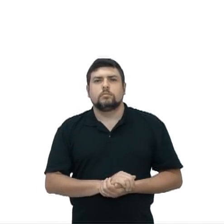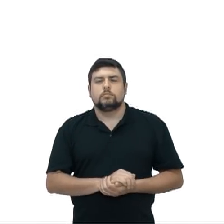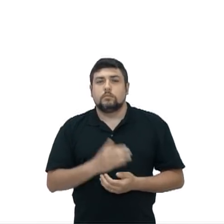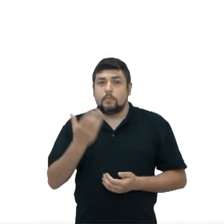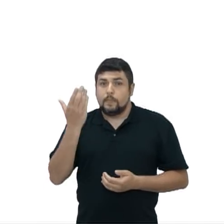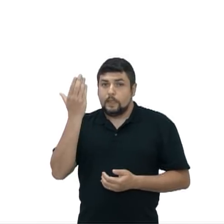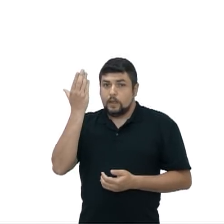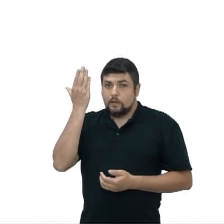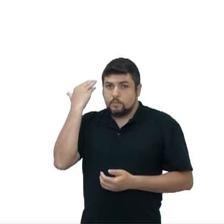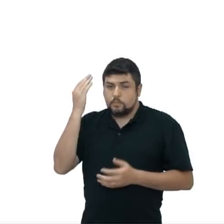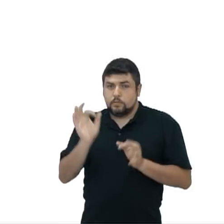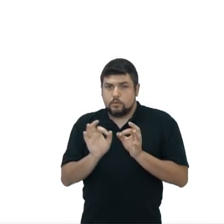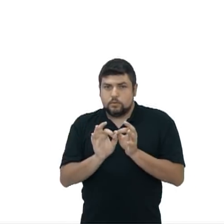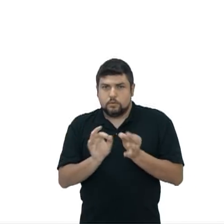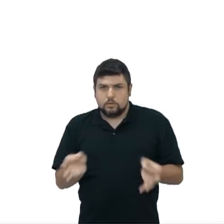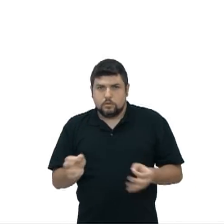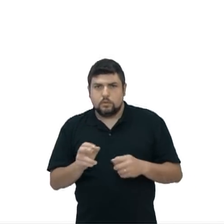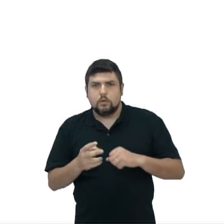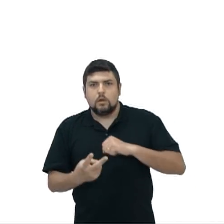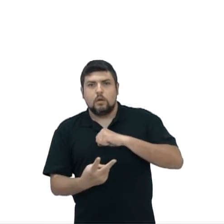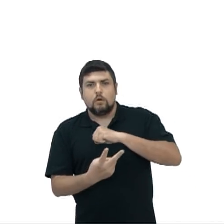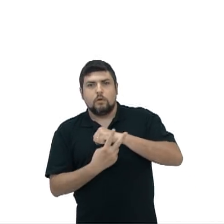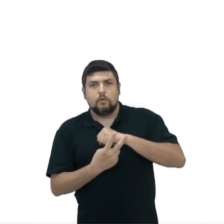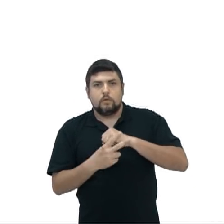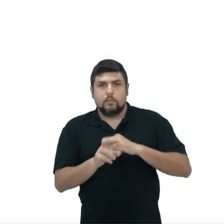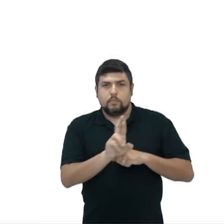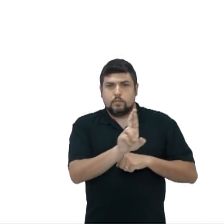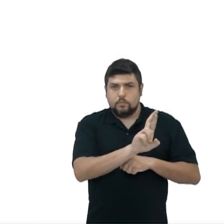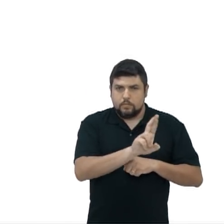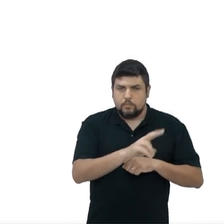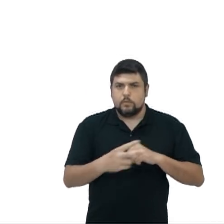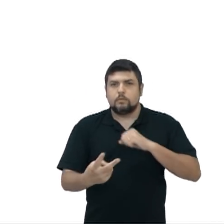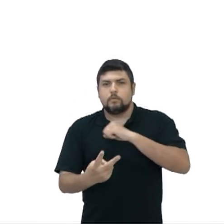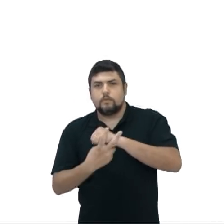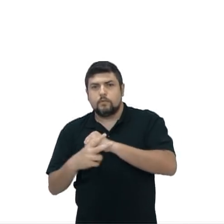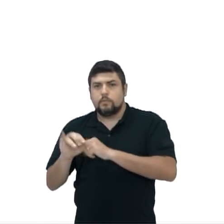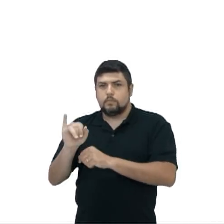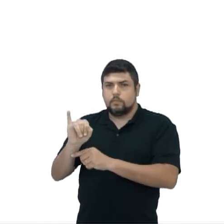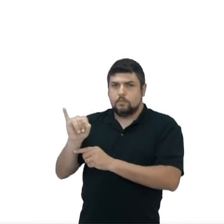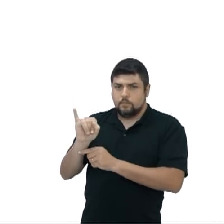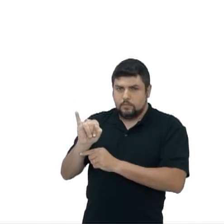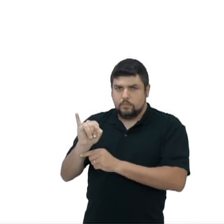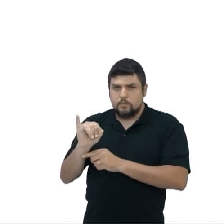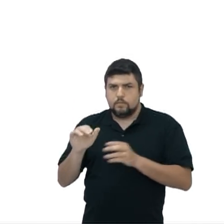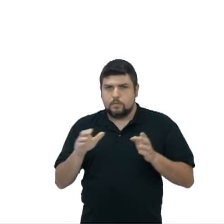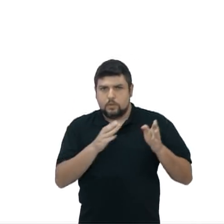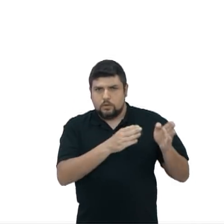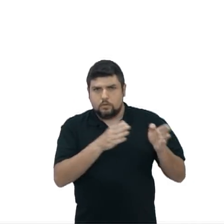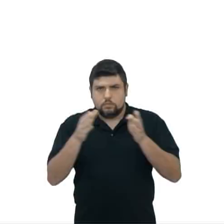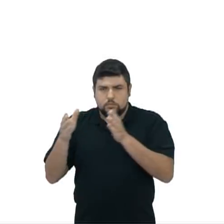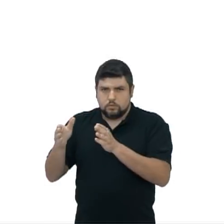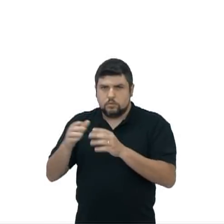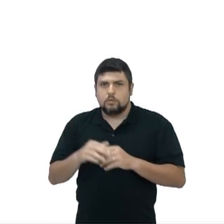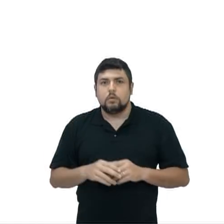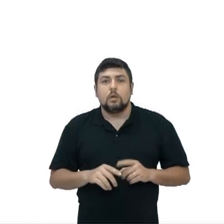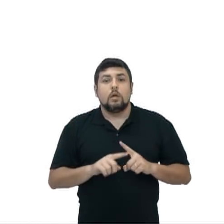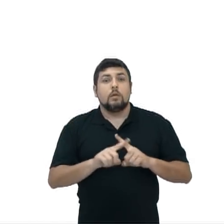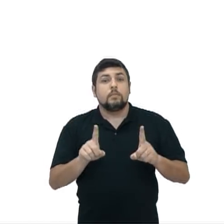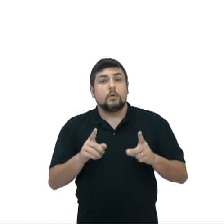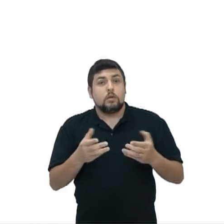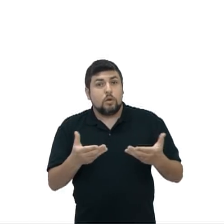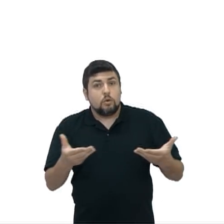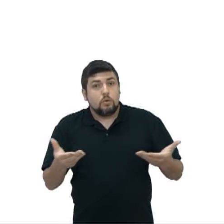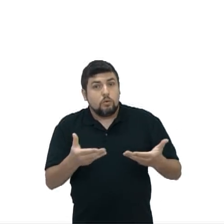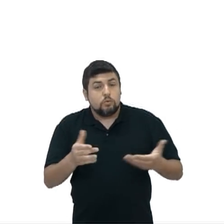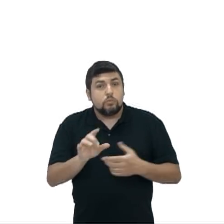os verbos são divididos em regulares e irregulares, como a gente viu lá naquela música. Só que hoje a gente vai trabalhar só com